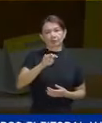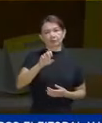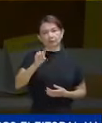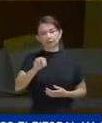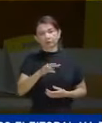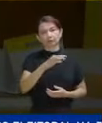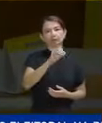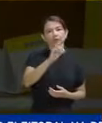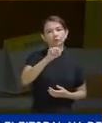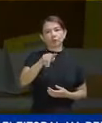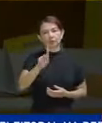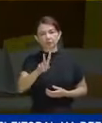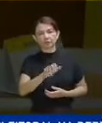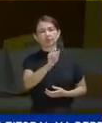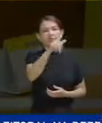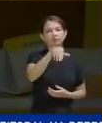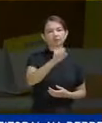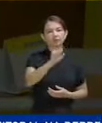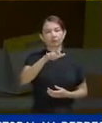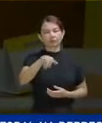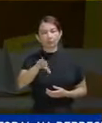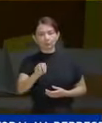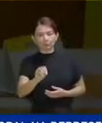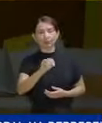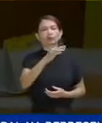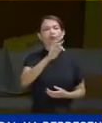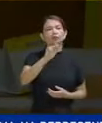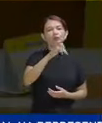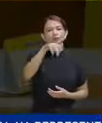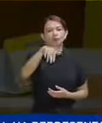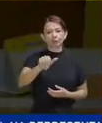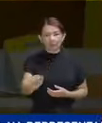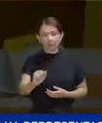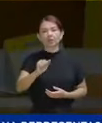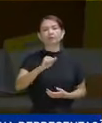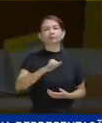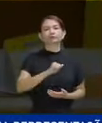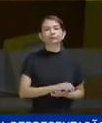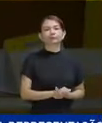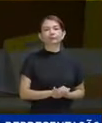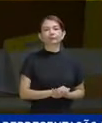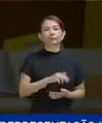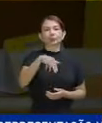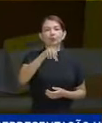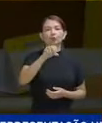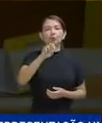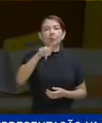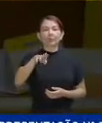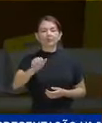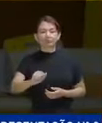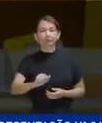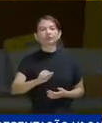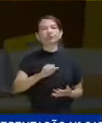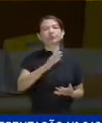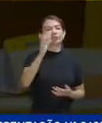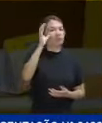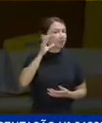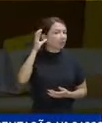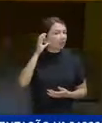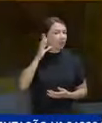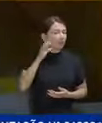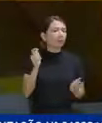Carlos Torque, Anselmo Gonçalves, a juíza Tina Souza e os juízes Normande Souza e Carmo Antônio. Vossa Excelência está com a